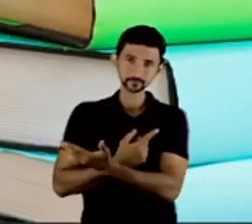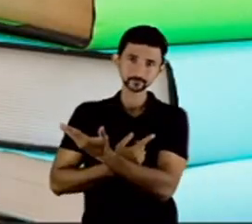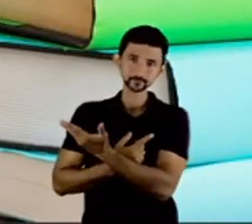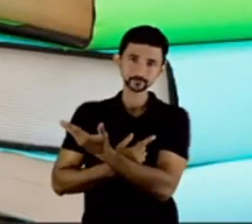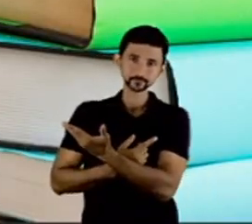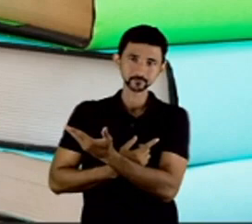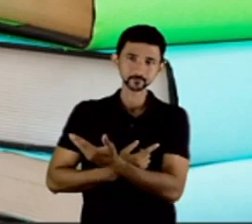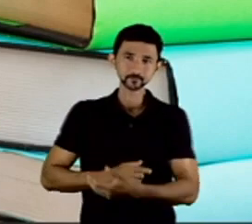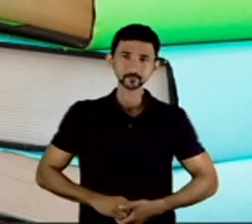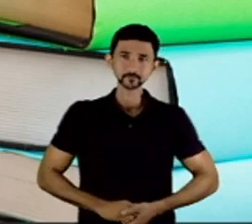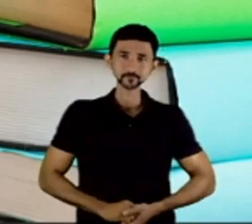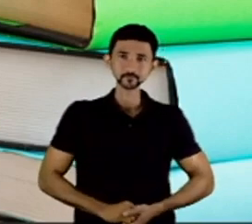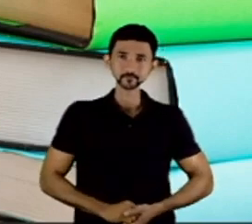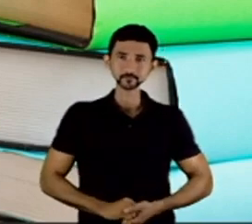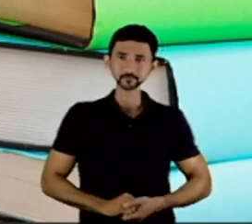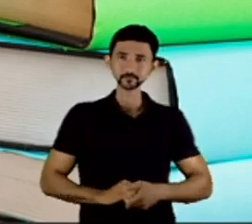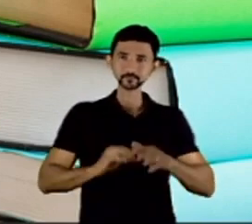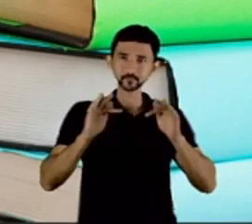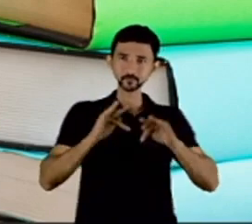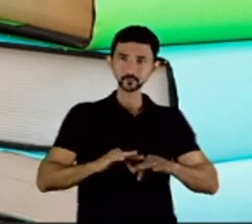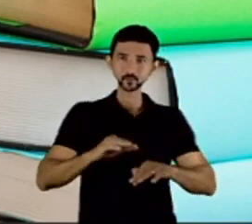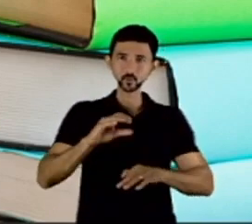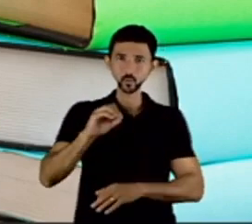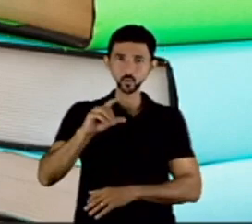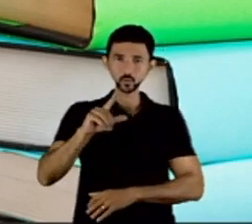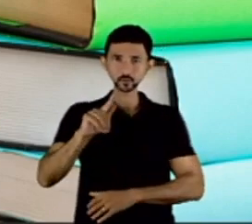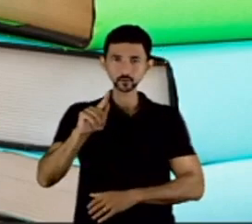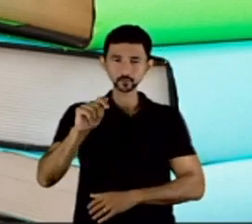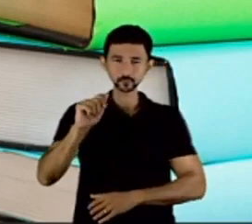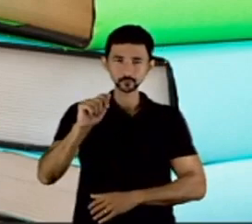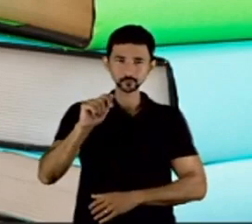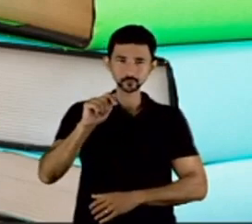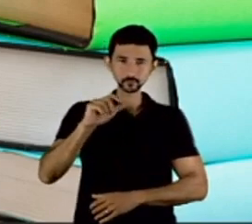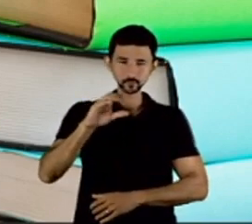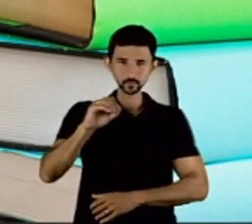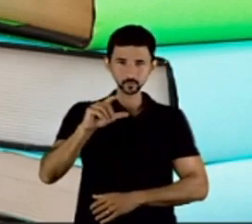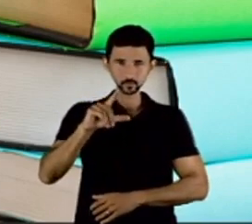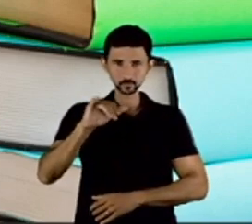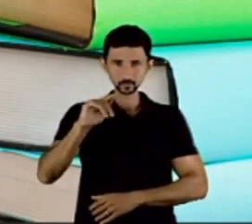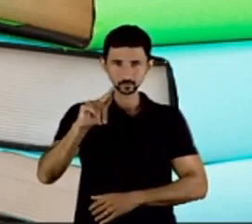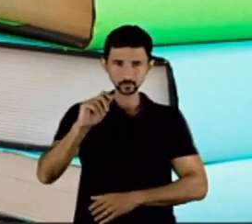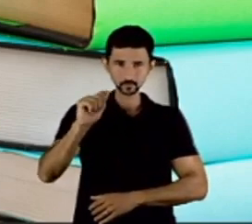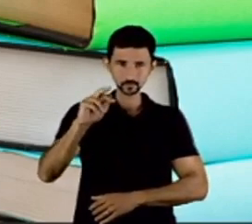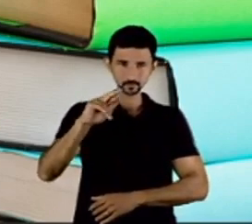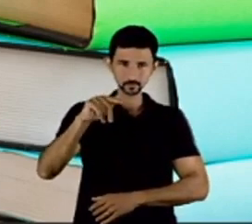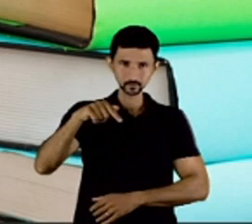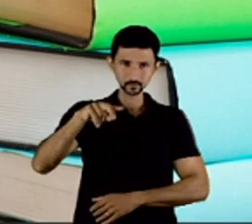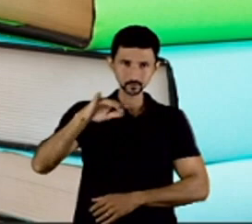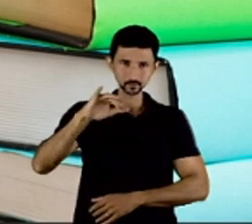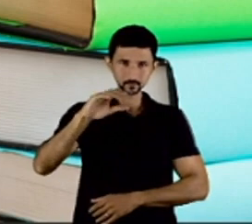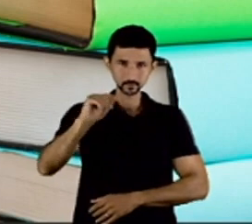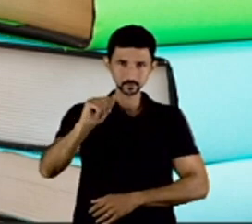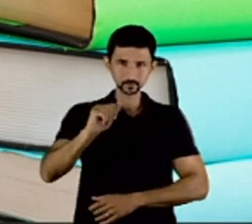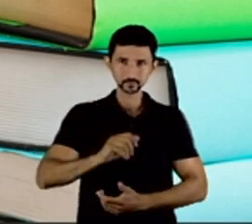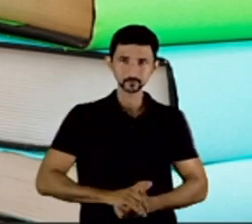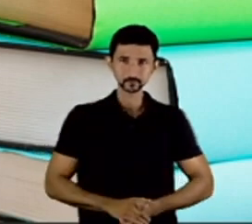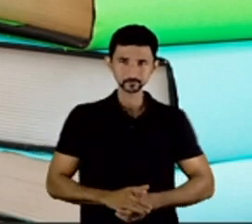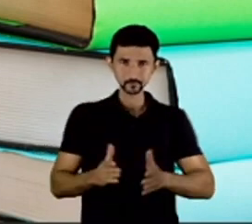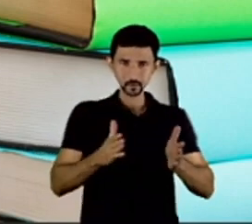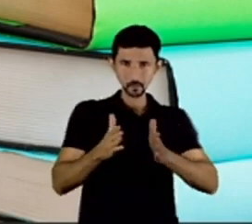tema de hoje é o fim da República Oligárquica, que durou de 1894 a